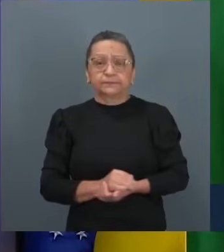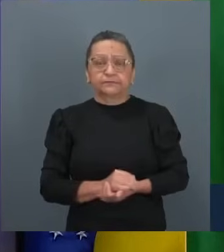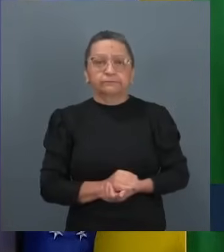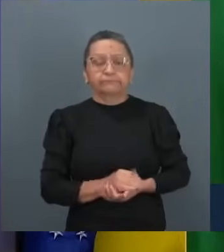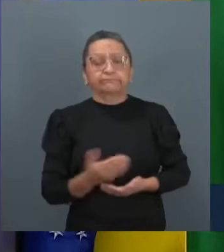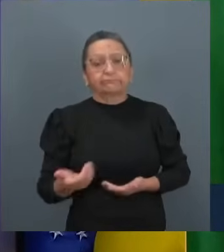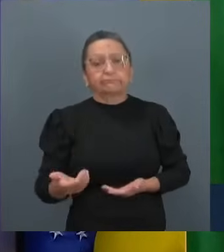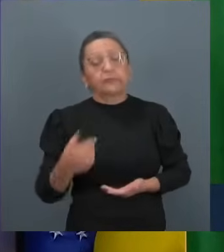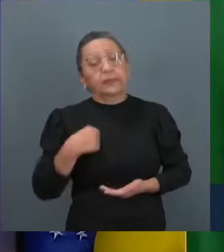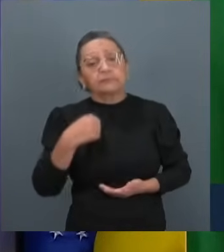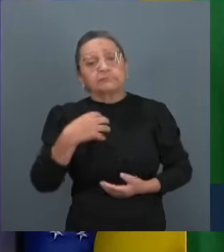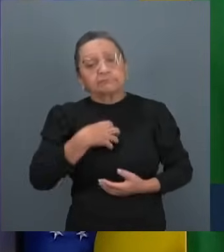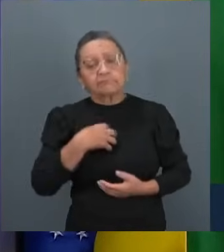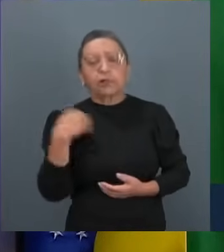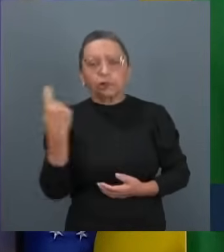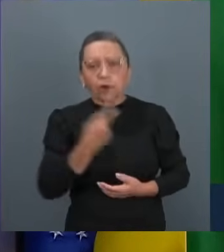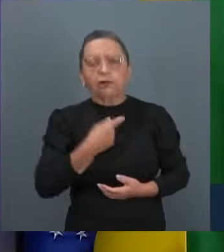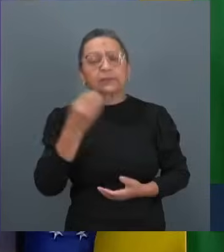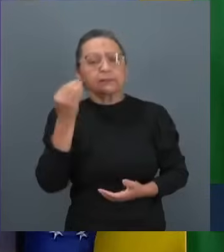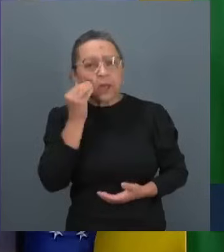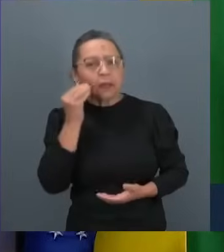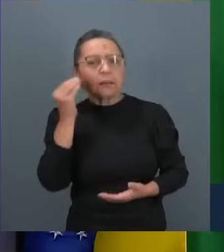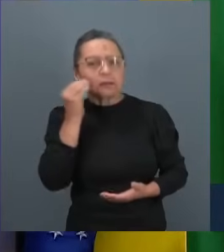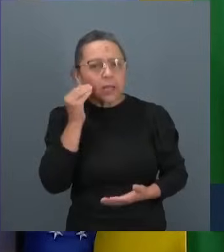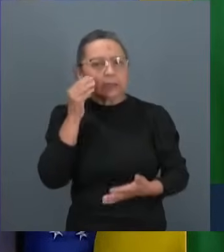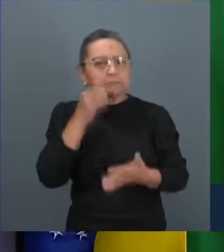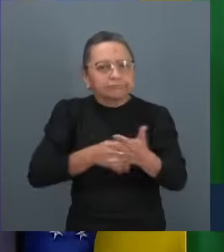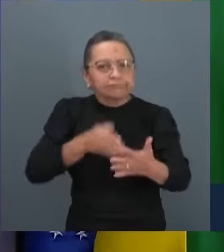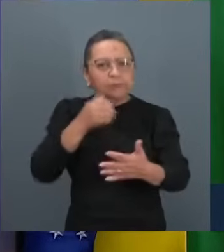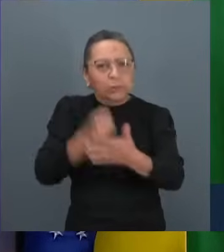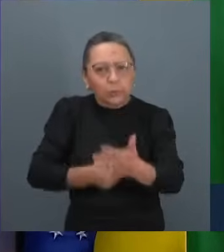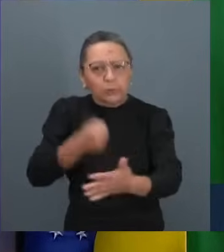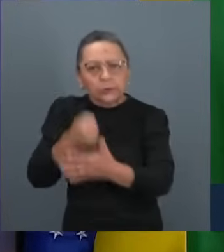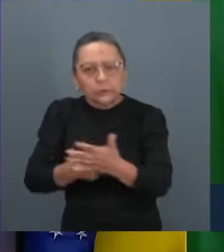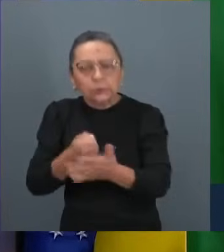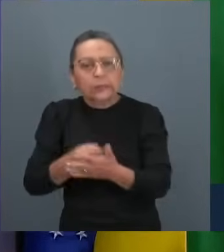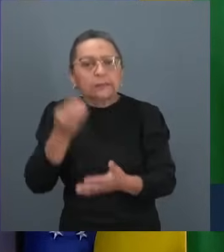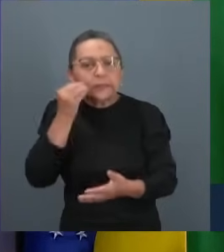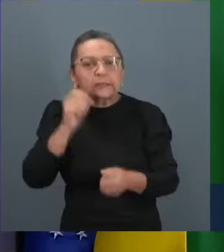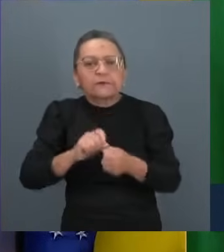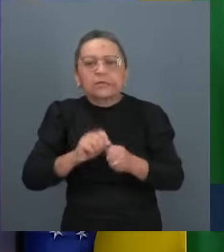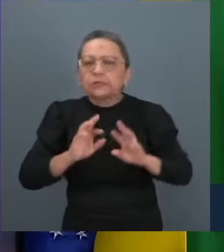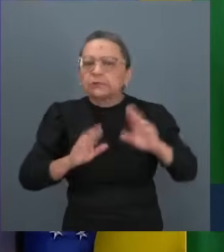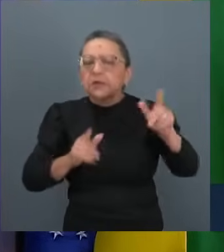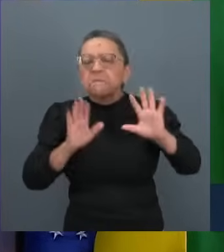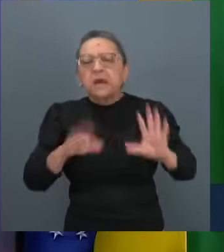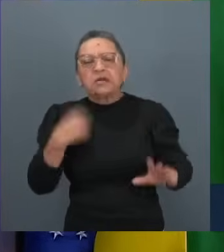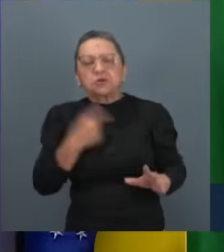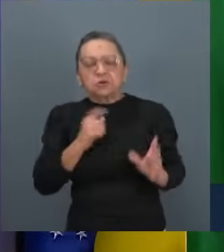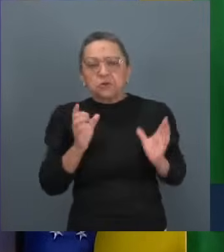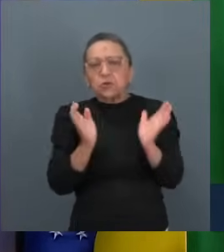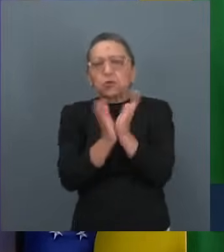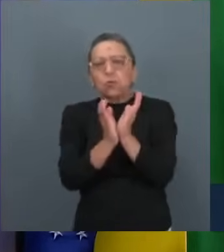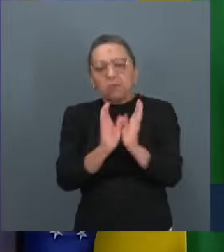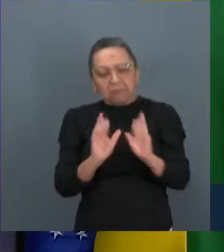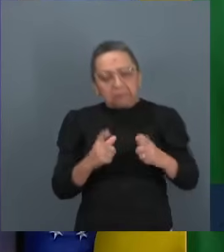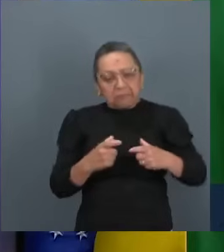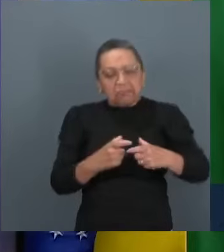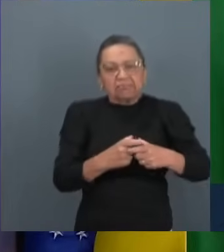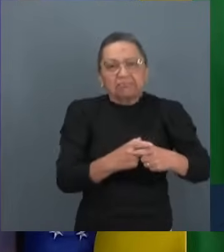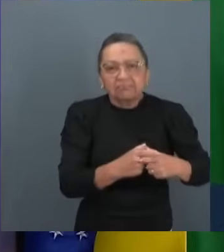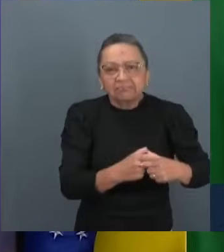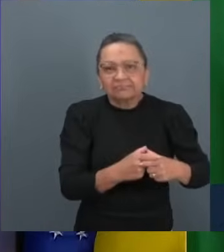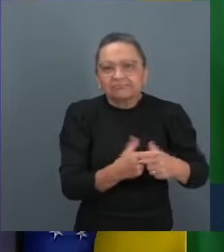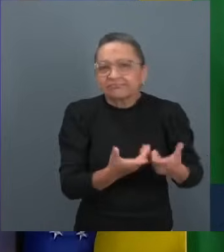tentar fazer diferente, mas por sermos minoria, a gente não tem conseguido e nós vamos passar para a história, e